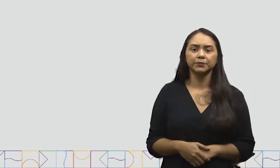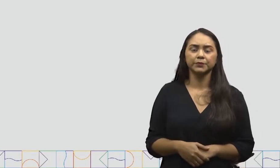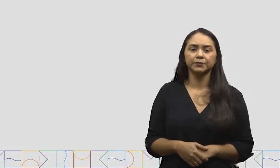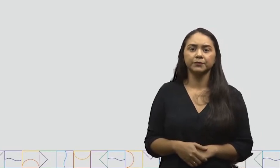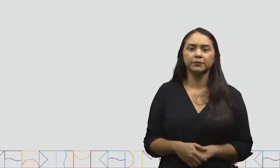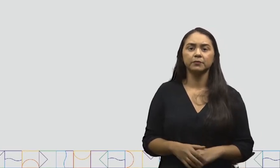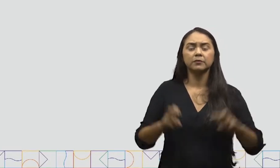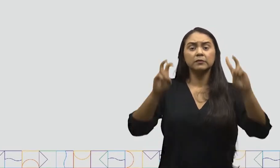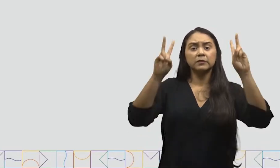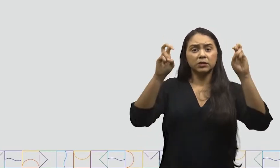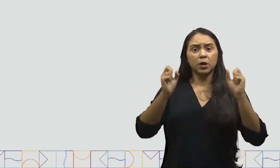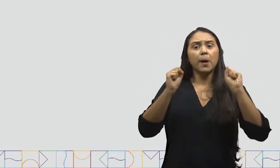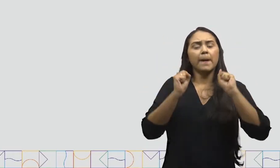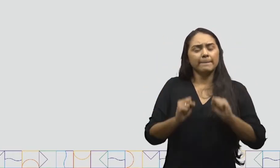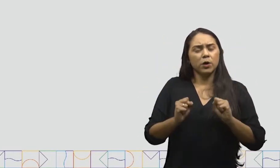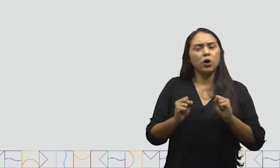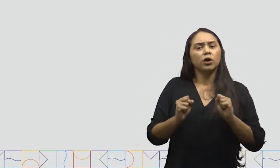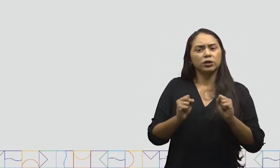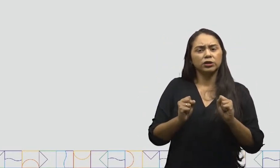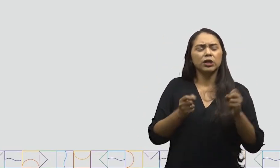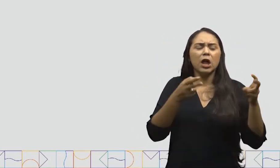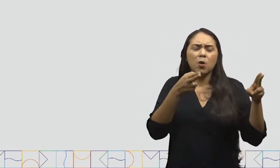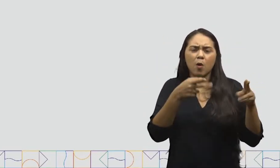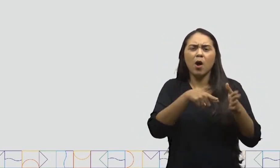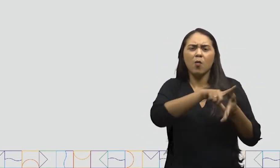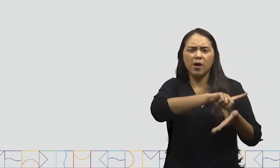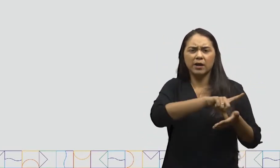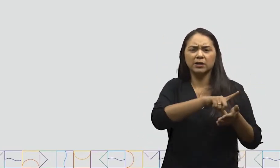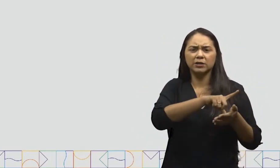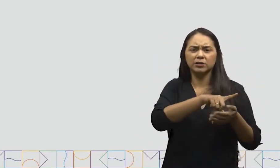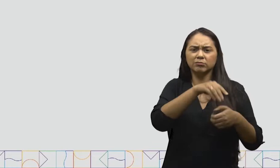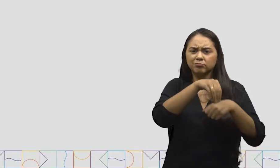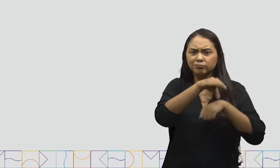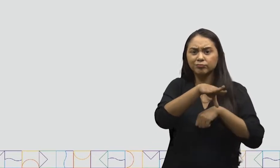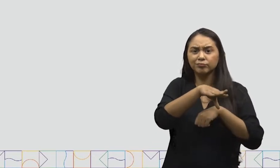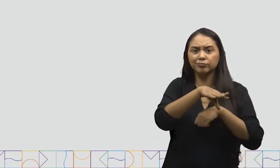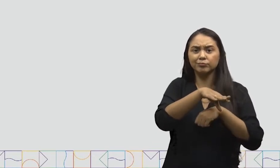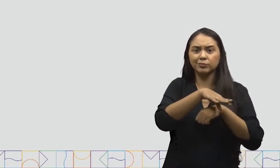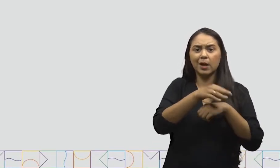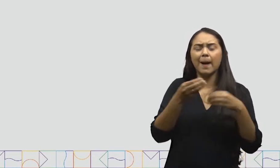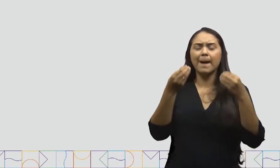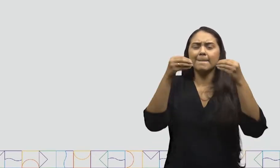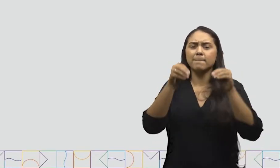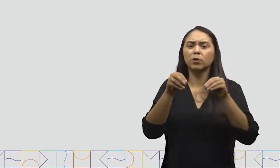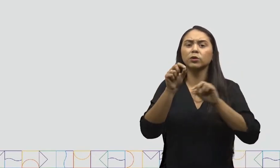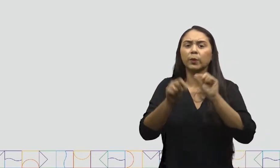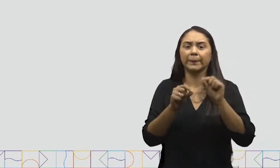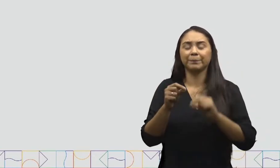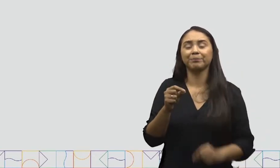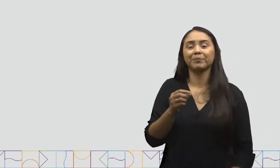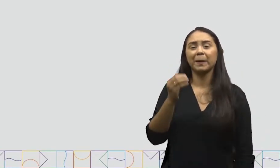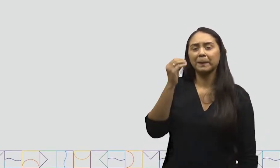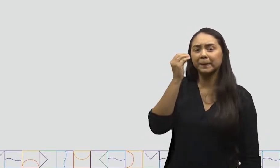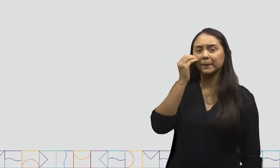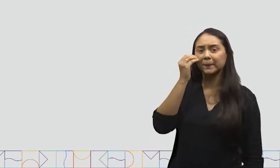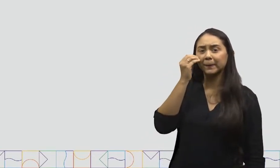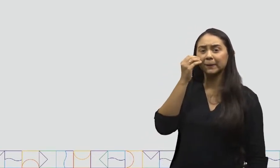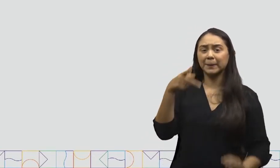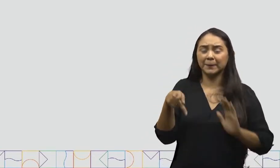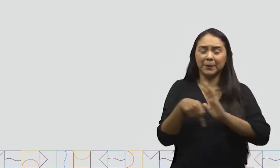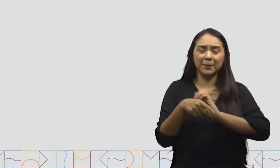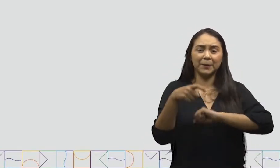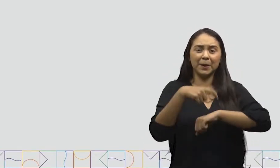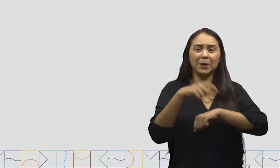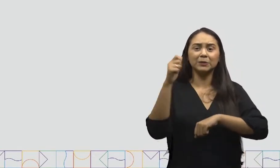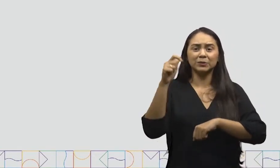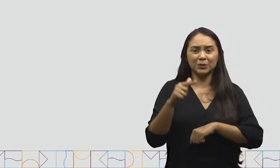o mesmo do texto instrucional e adicionamos a palavra experiência do. E a introdução que faremos será